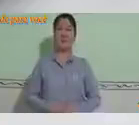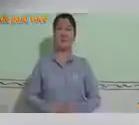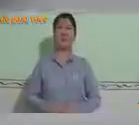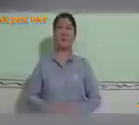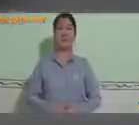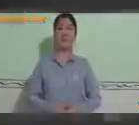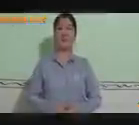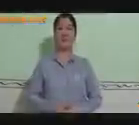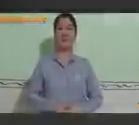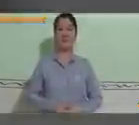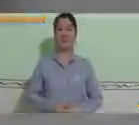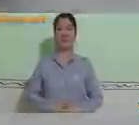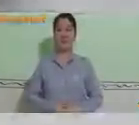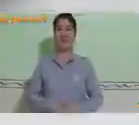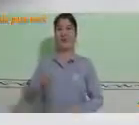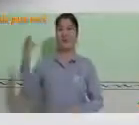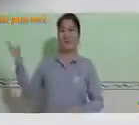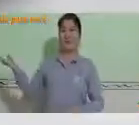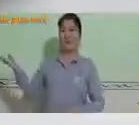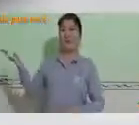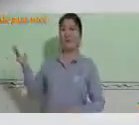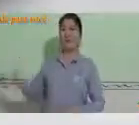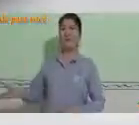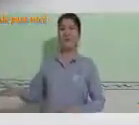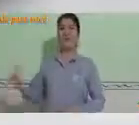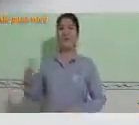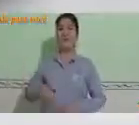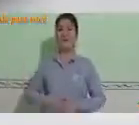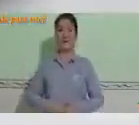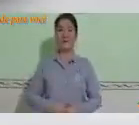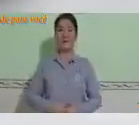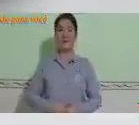um grande impacto na postura e na dor de costas.